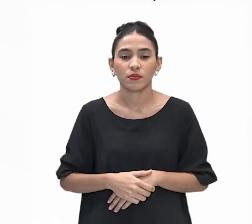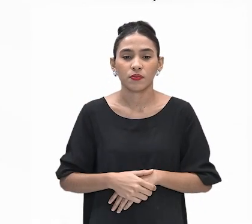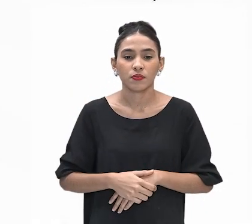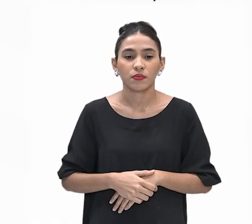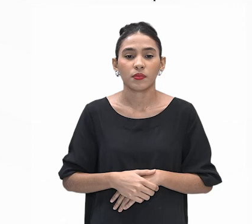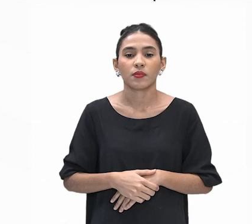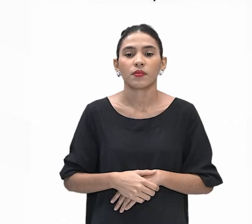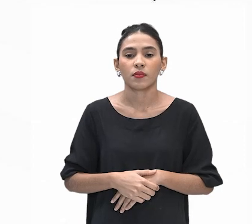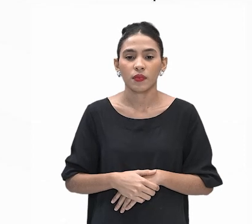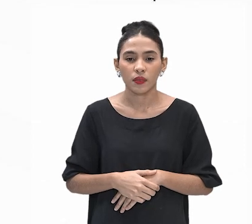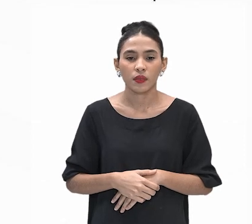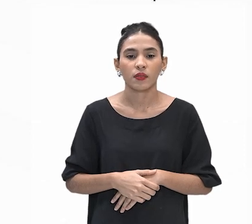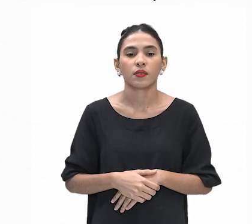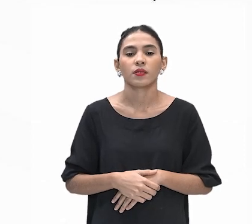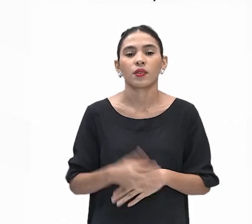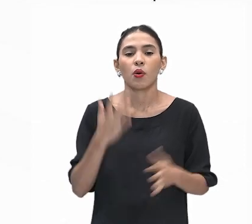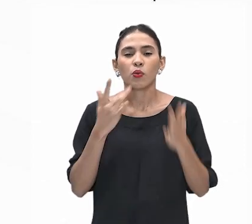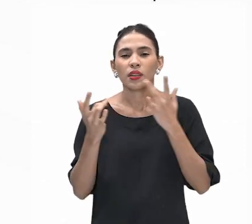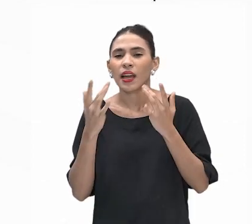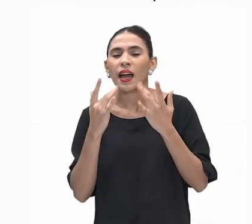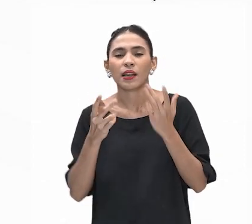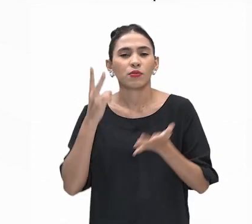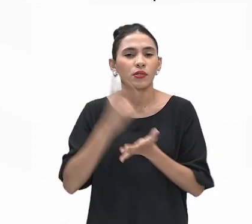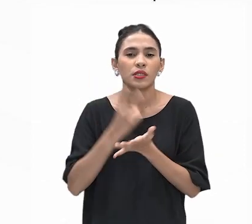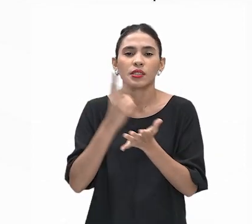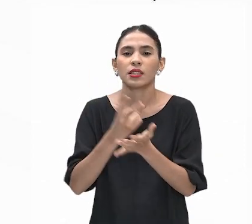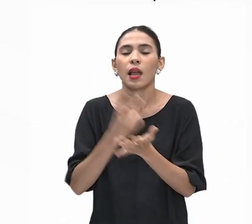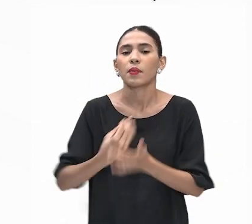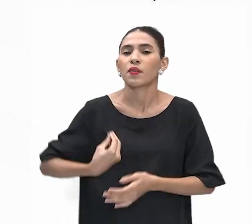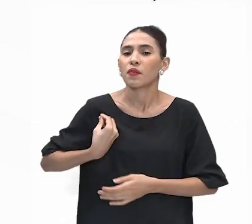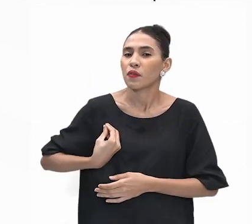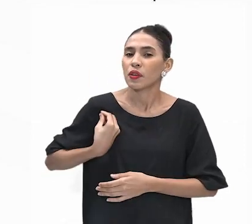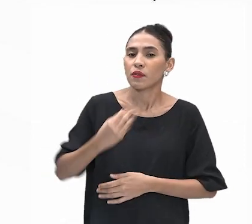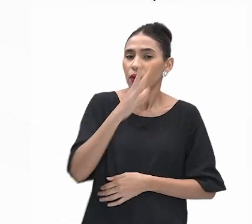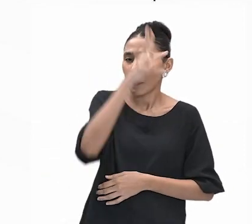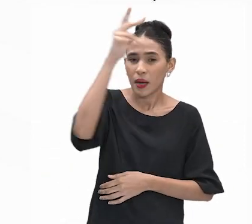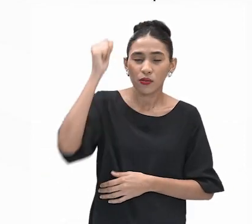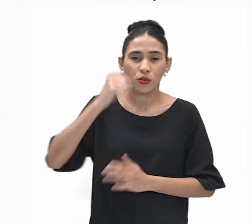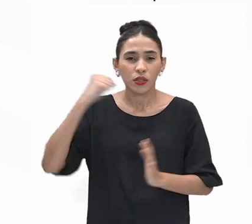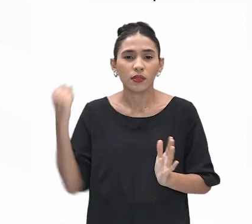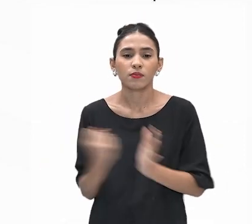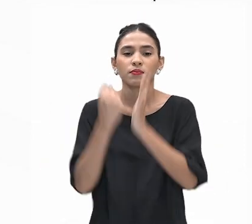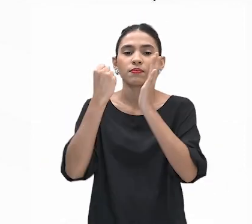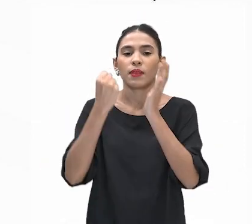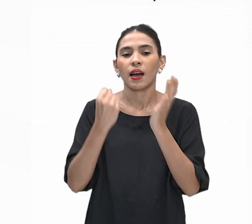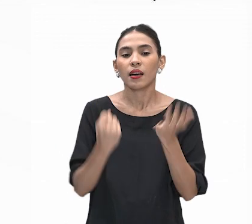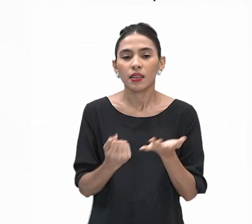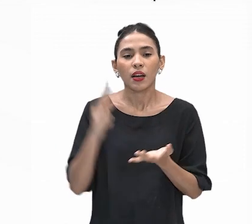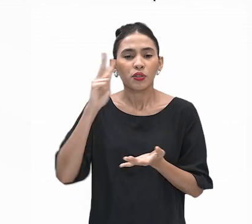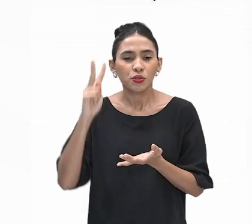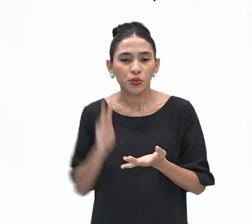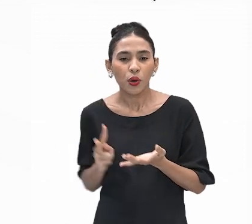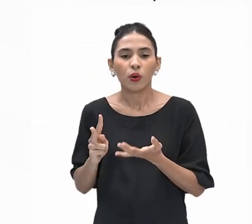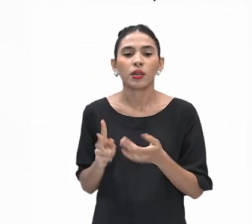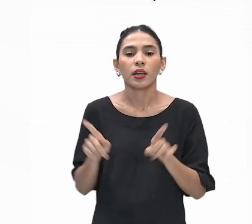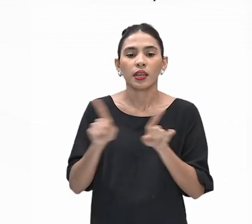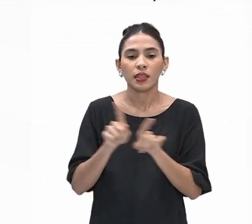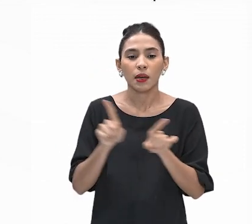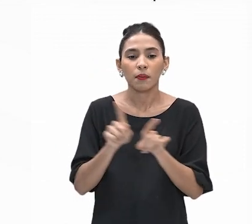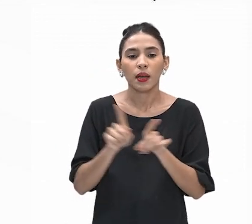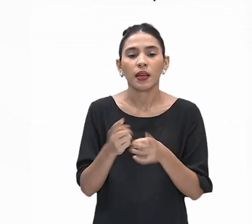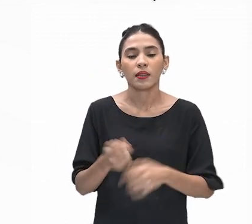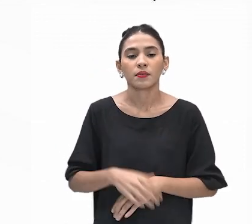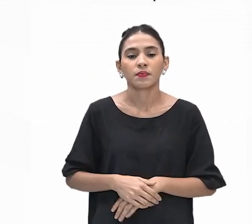sempre esteve presente no Amazonas, sendo o principal símbolo do estado, quando a opulenta sociedade dos barões do